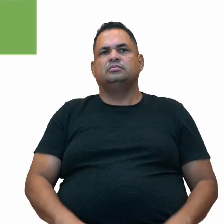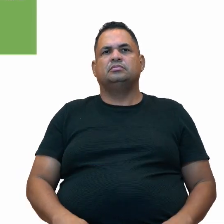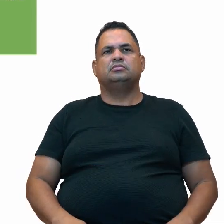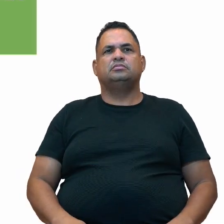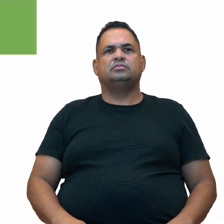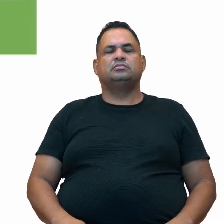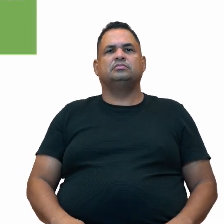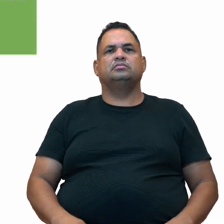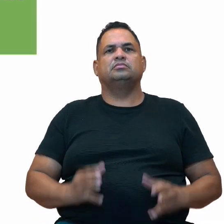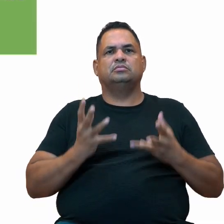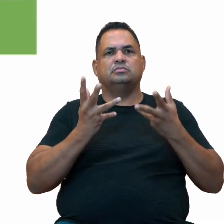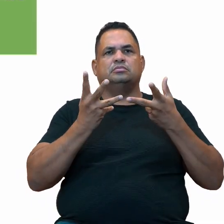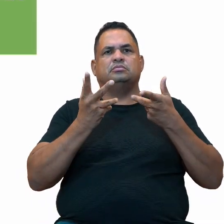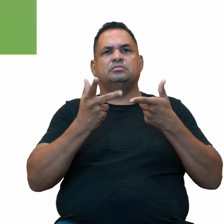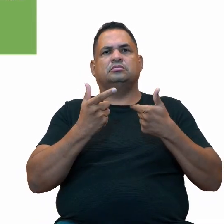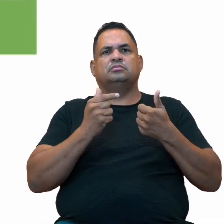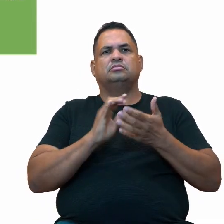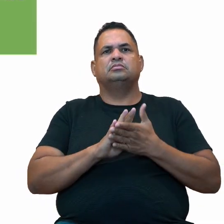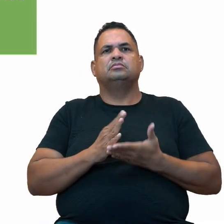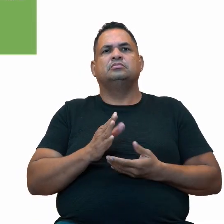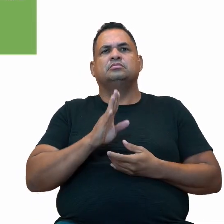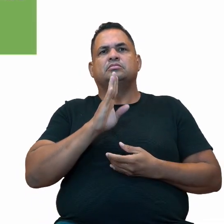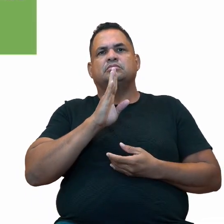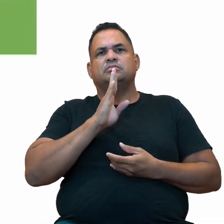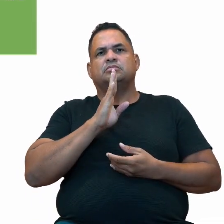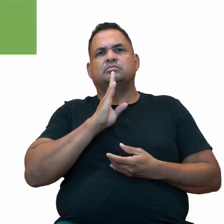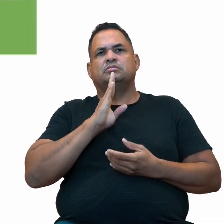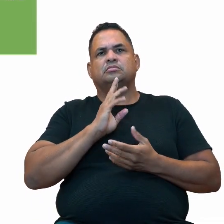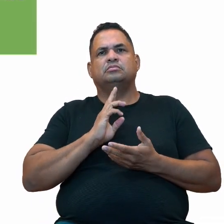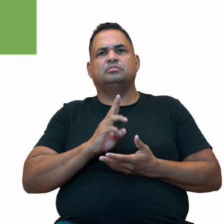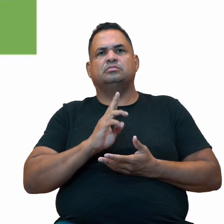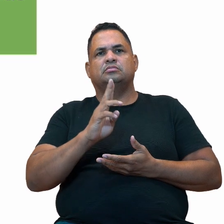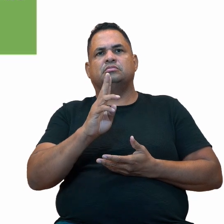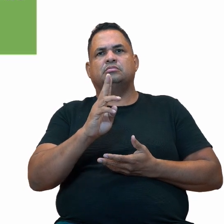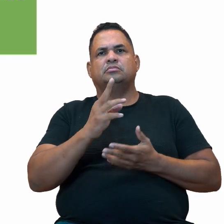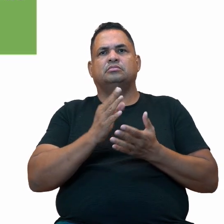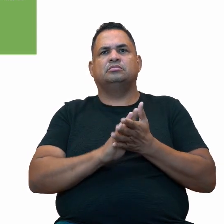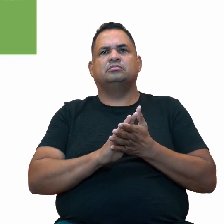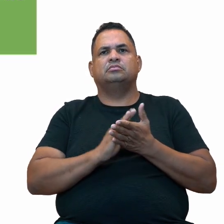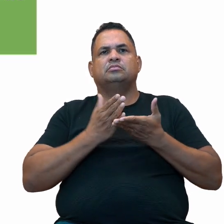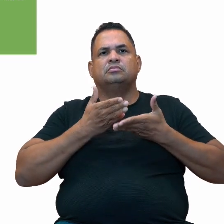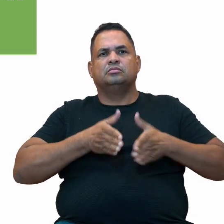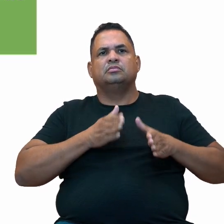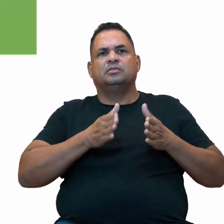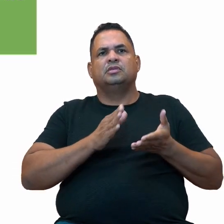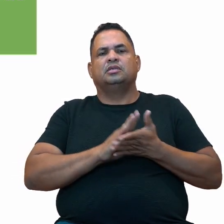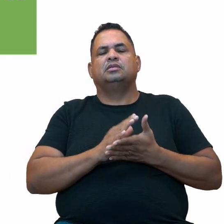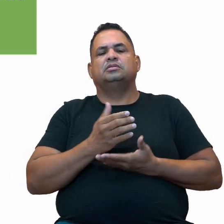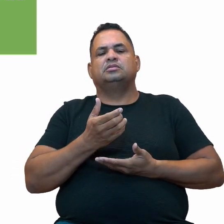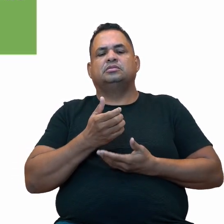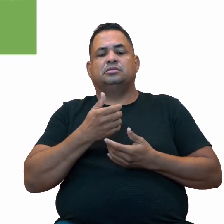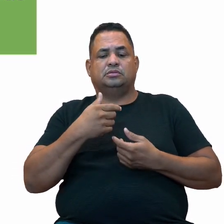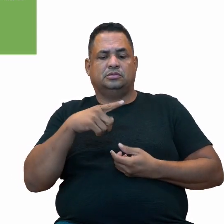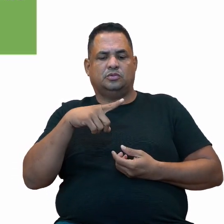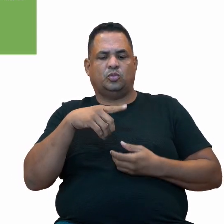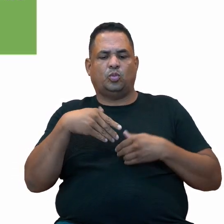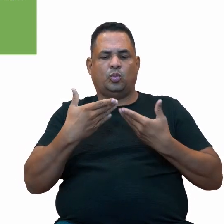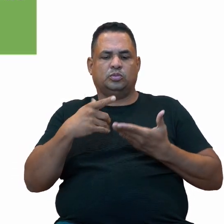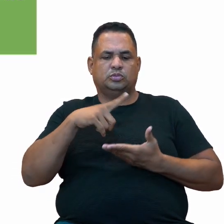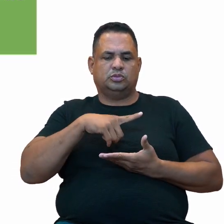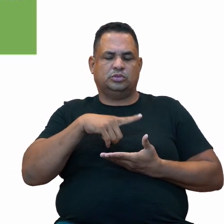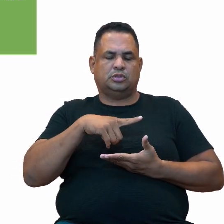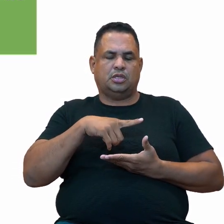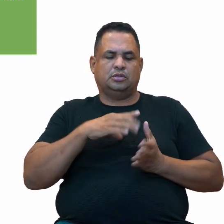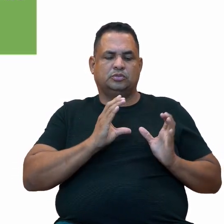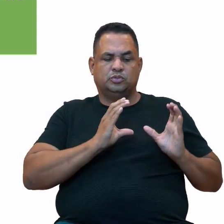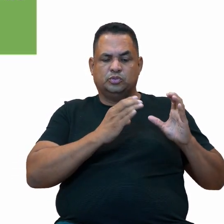nossas habilidades são reconhecer os processos da reprodução assexuada e sexuada,